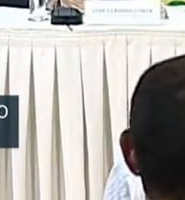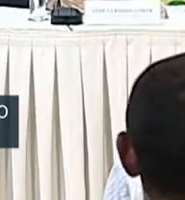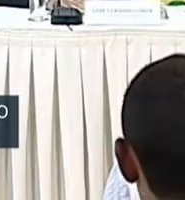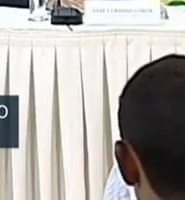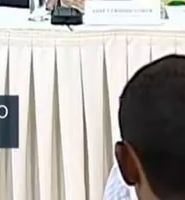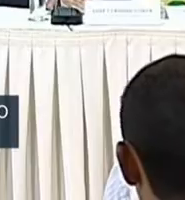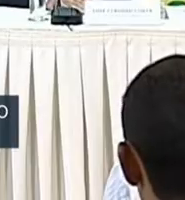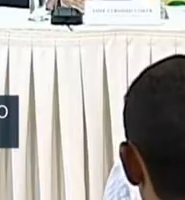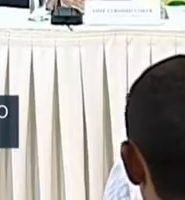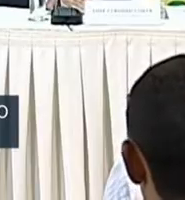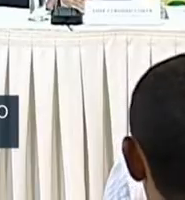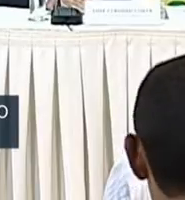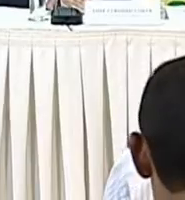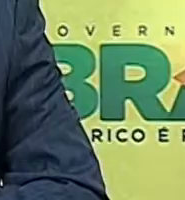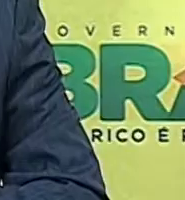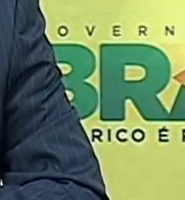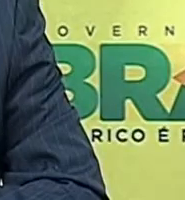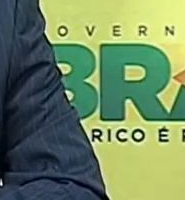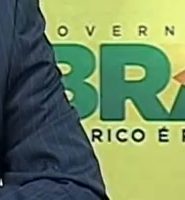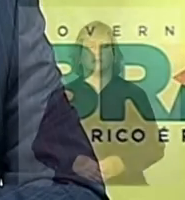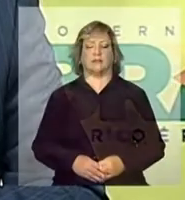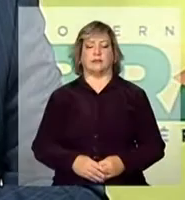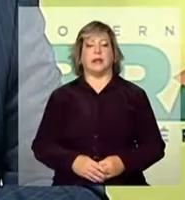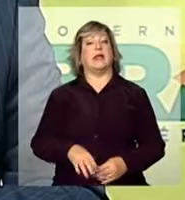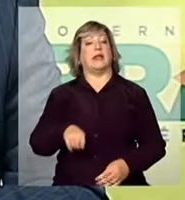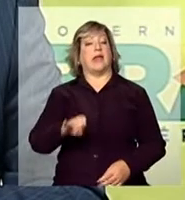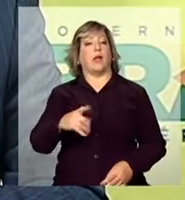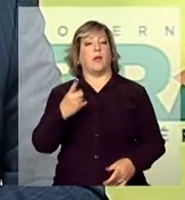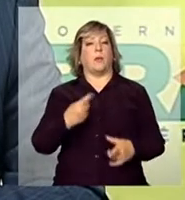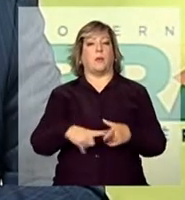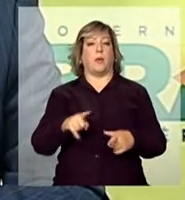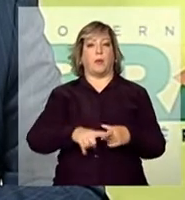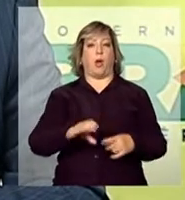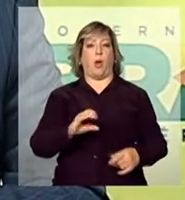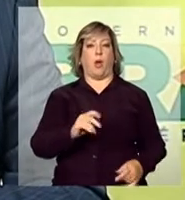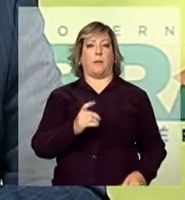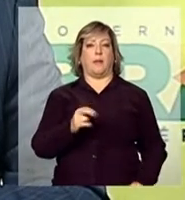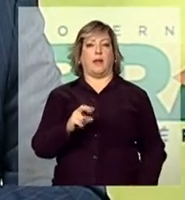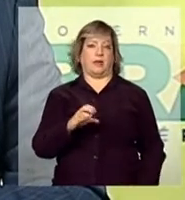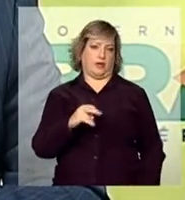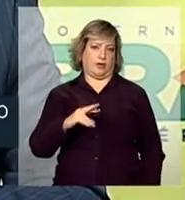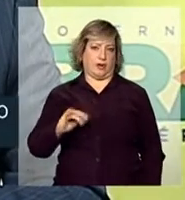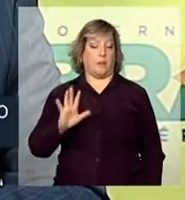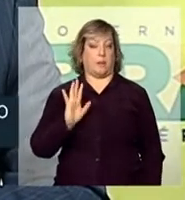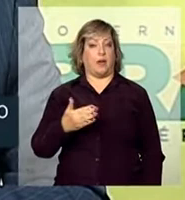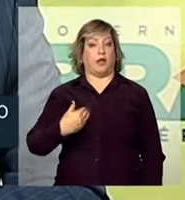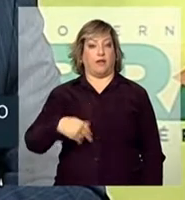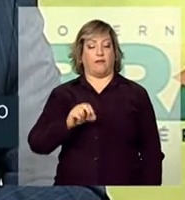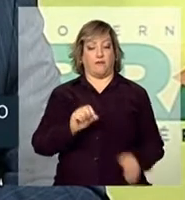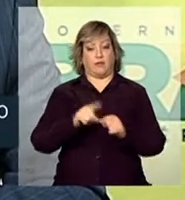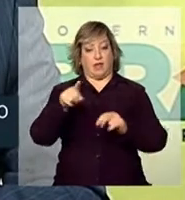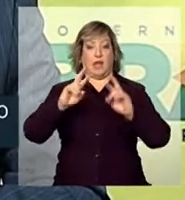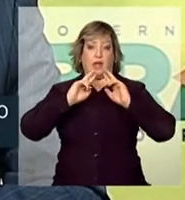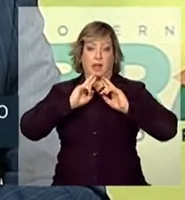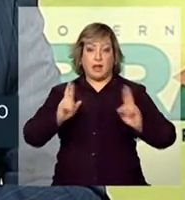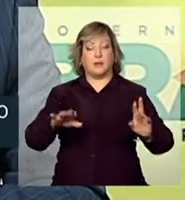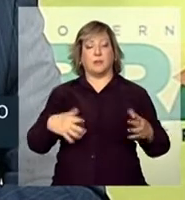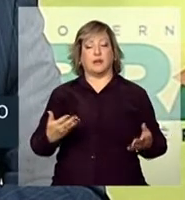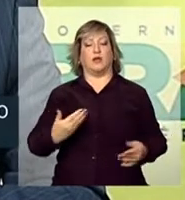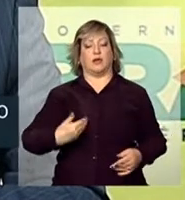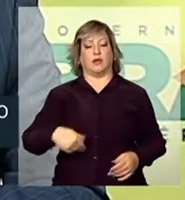e é que o pessoal é uma é um problema operacional Mas nós vamos em função dessa sua reclamação